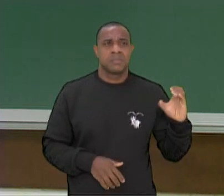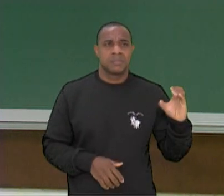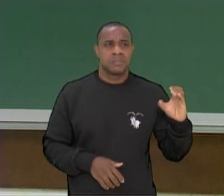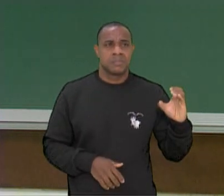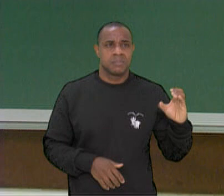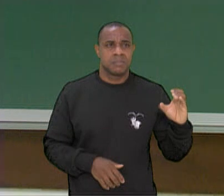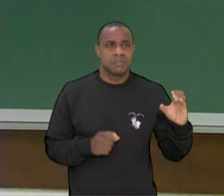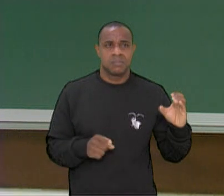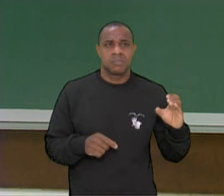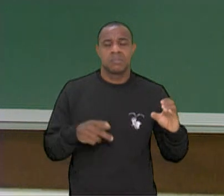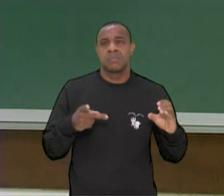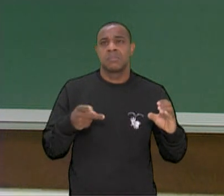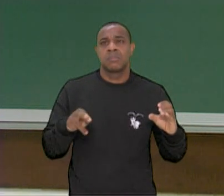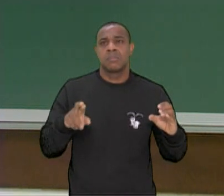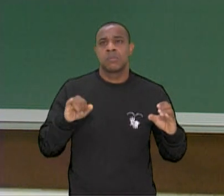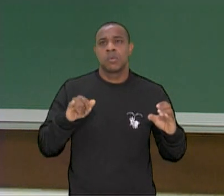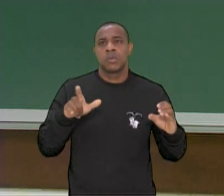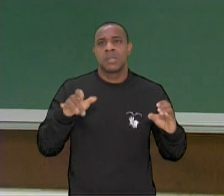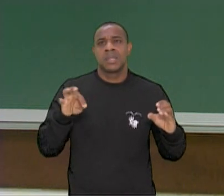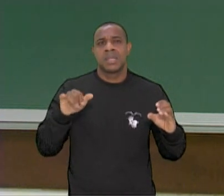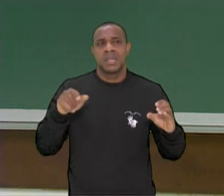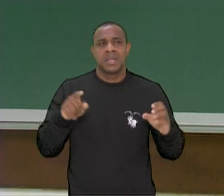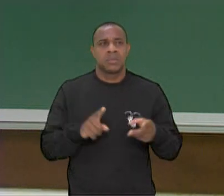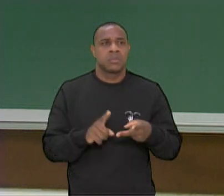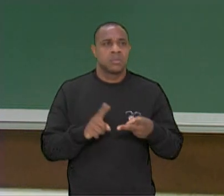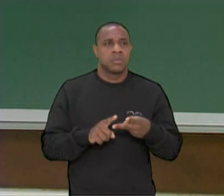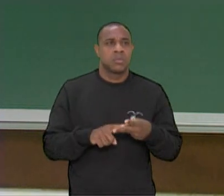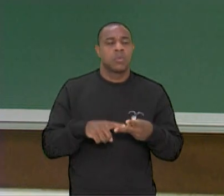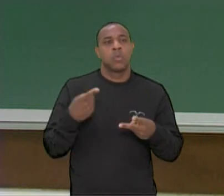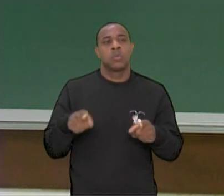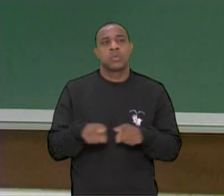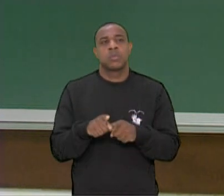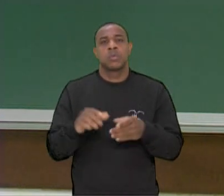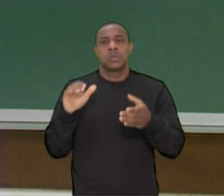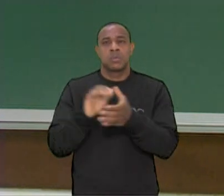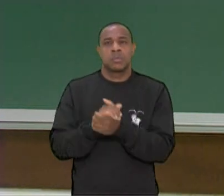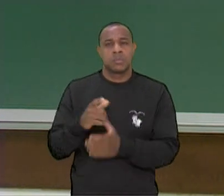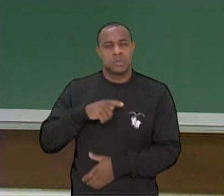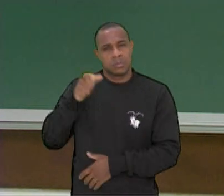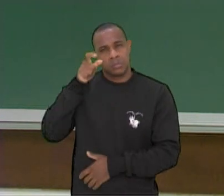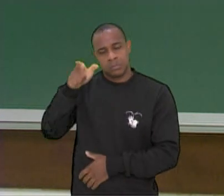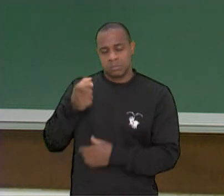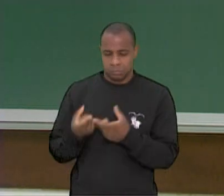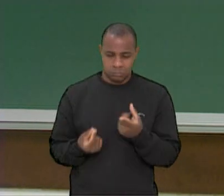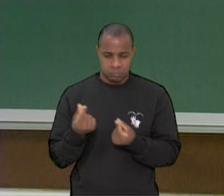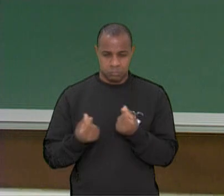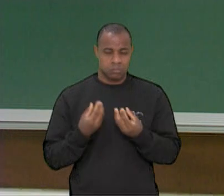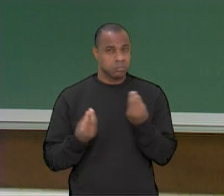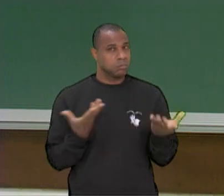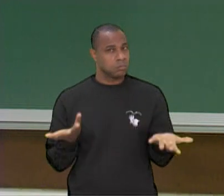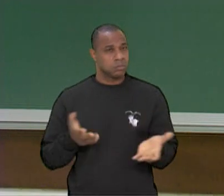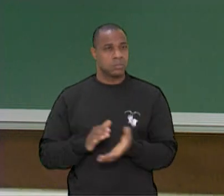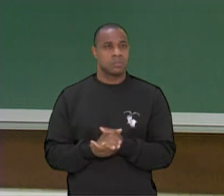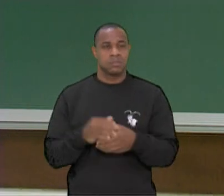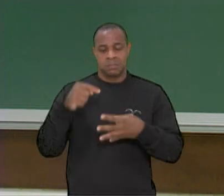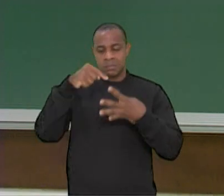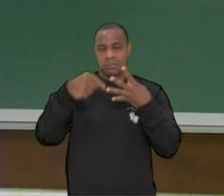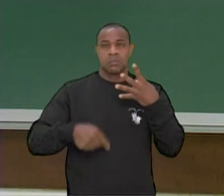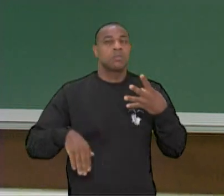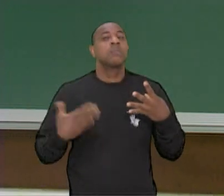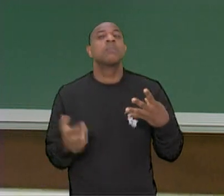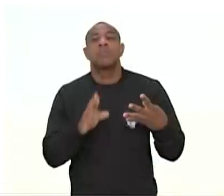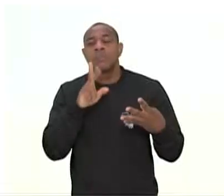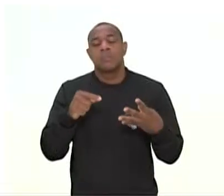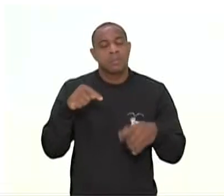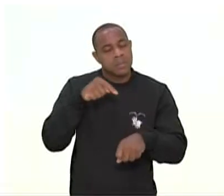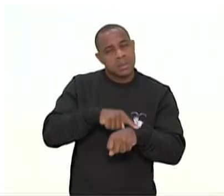ao proletariado? Ou critica os casamentos por interesse financeiro? E aí, essa é mais difícil, né? Tempo